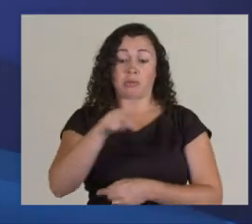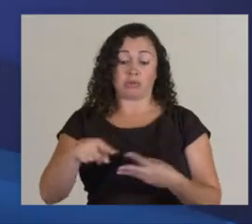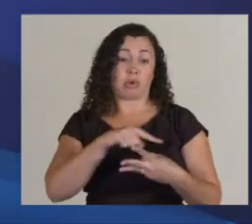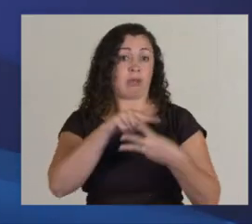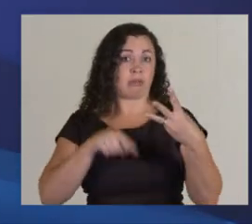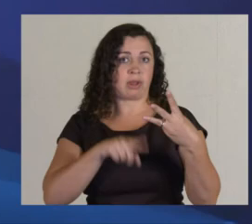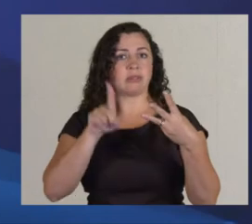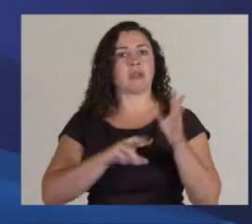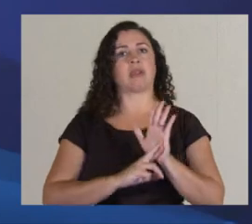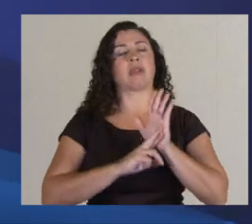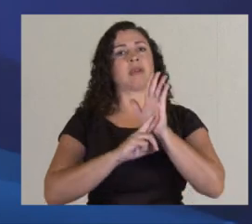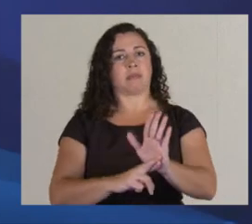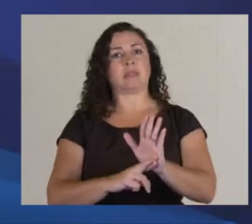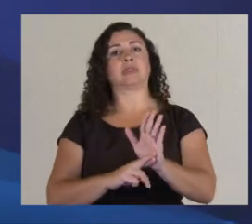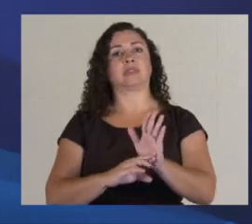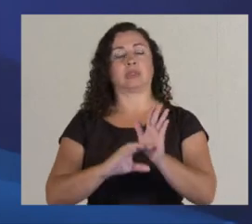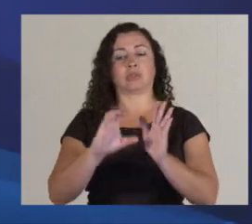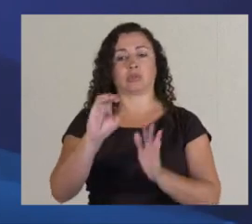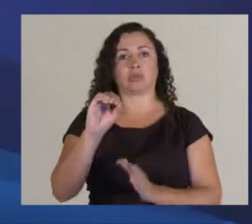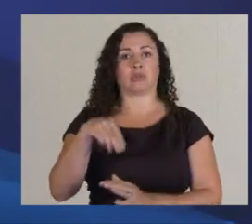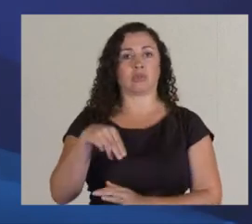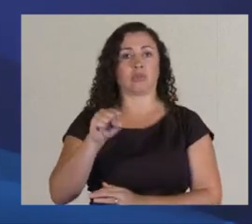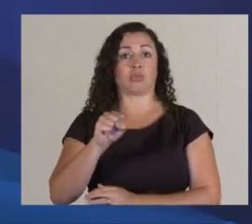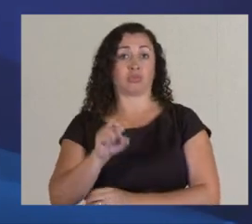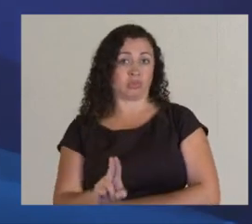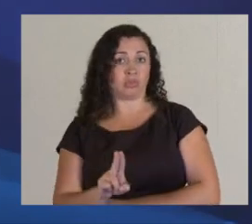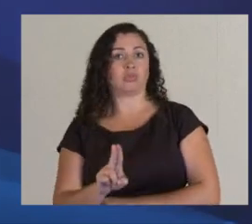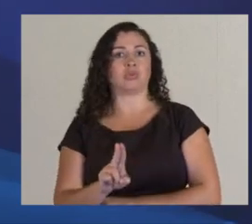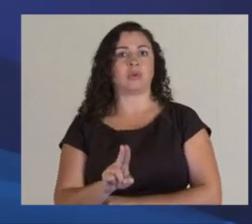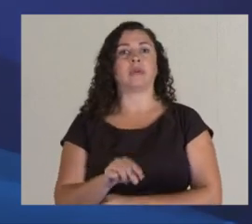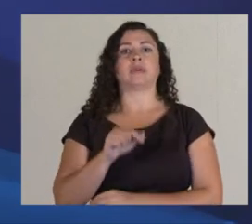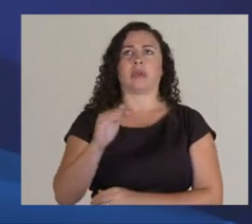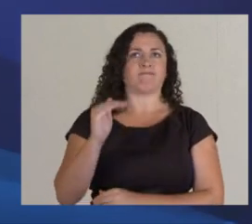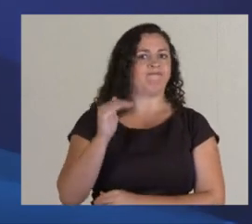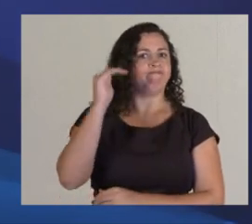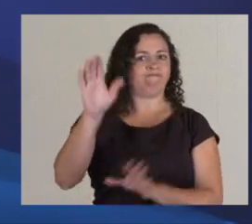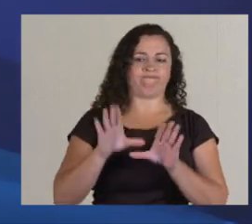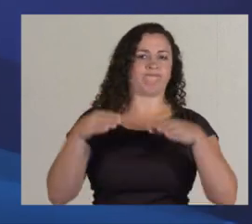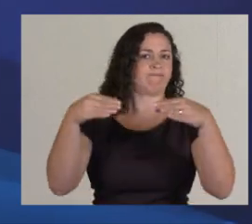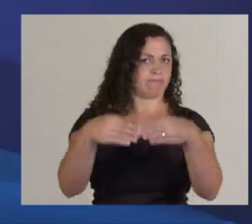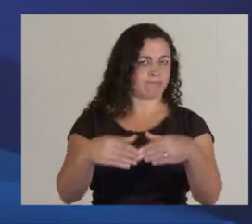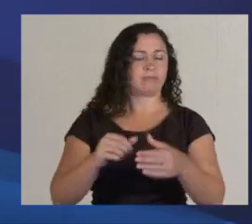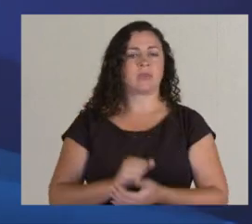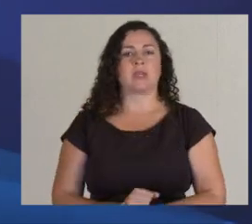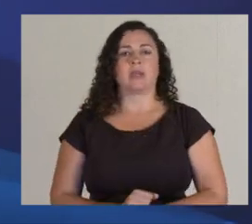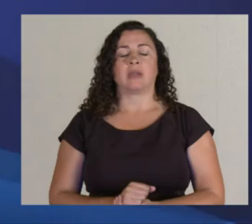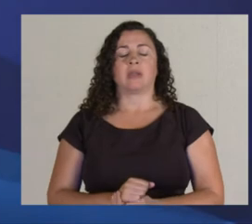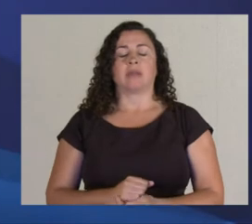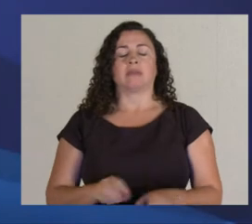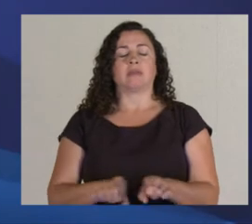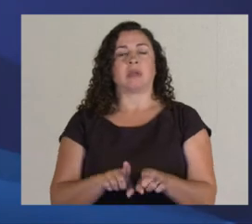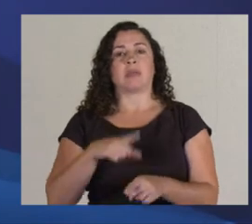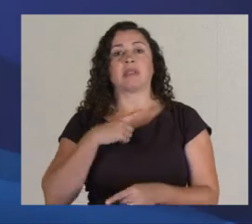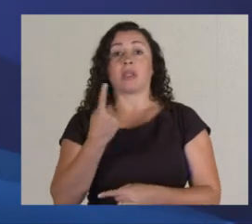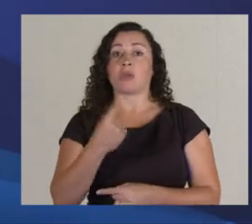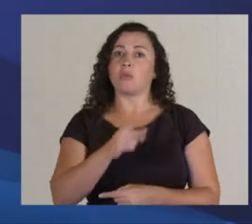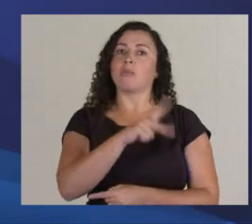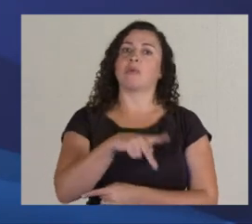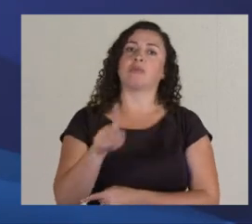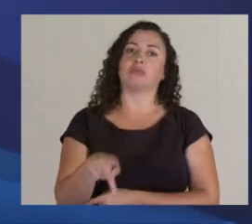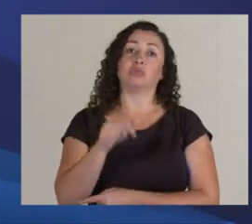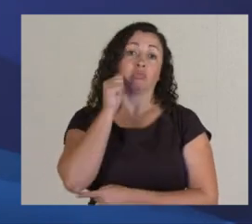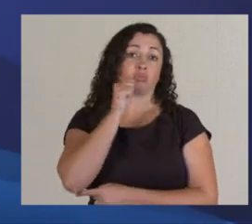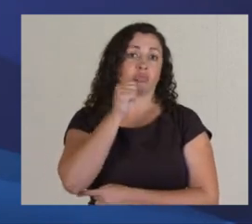deles são representantes do próprio Conselho Universitário, instância máxima da universidade, uma professora que